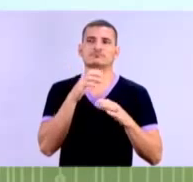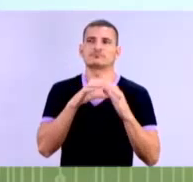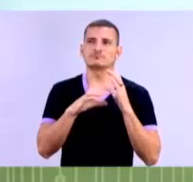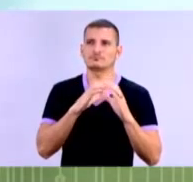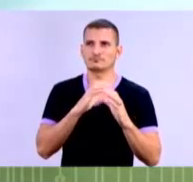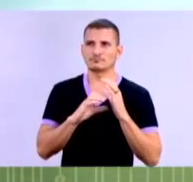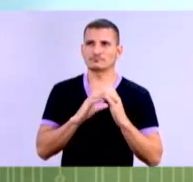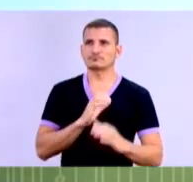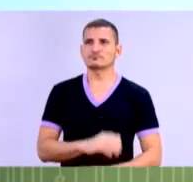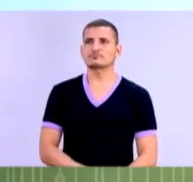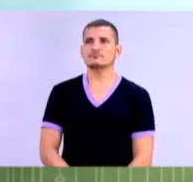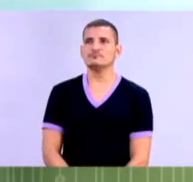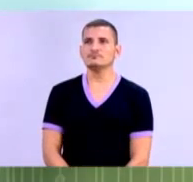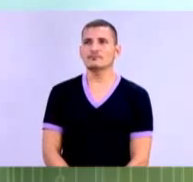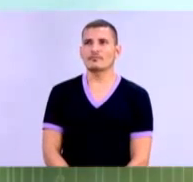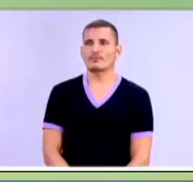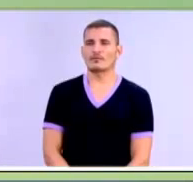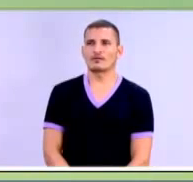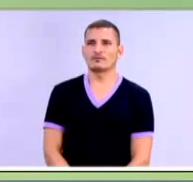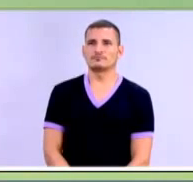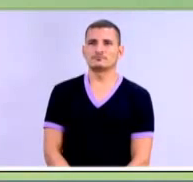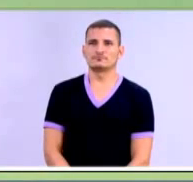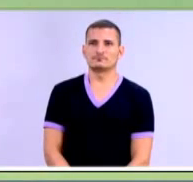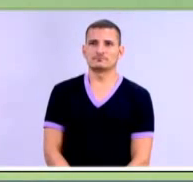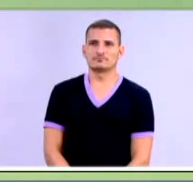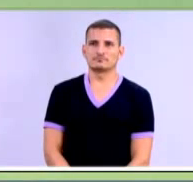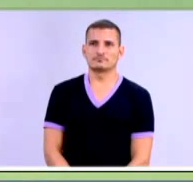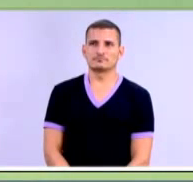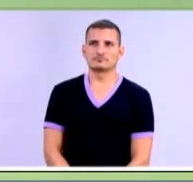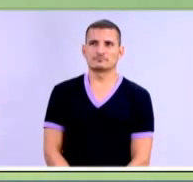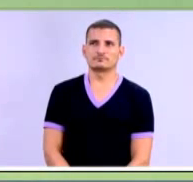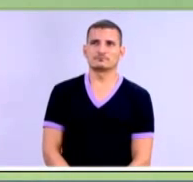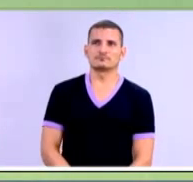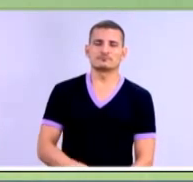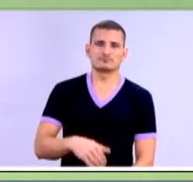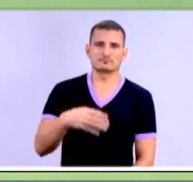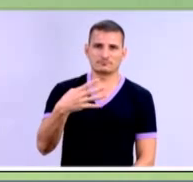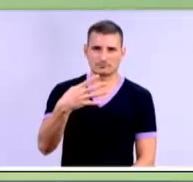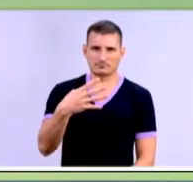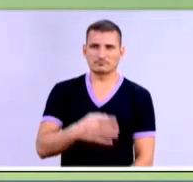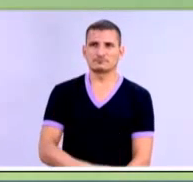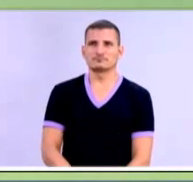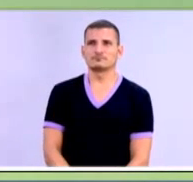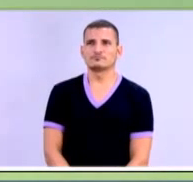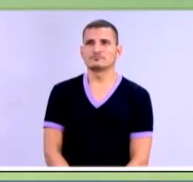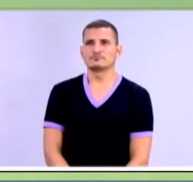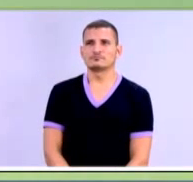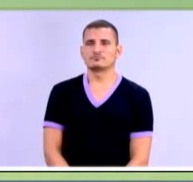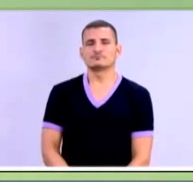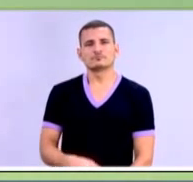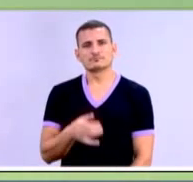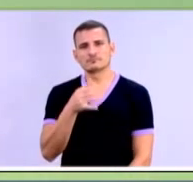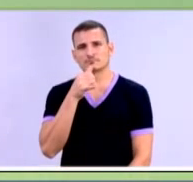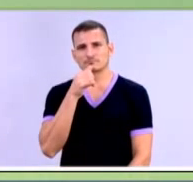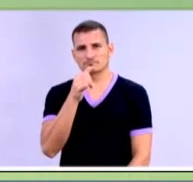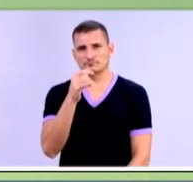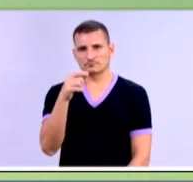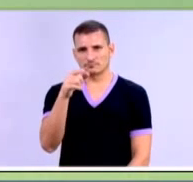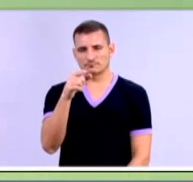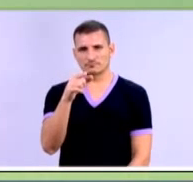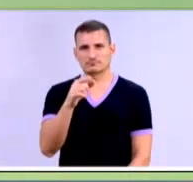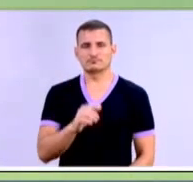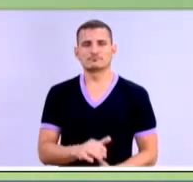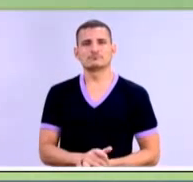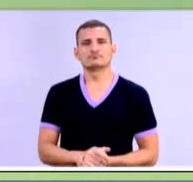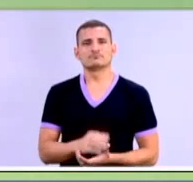comunicação. A questão 4, vamos lá. Suponha que você foi contratado para assessorar o